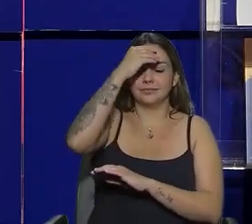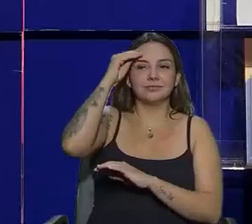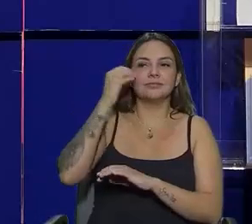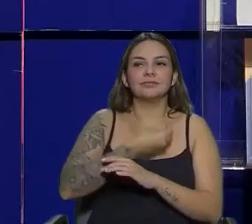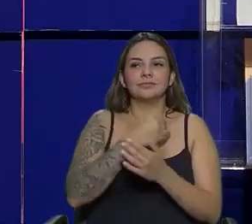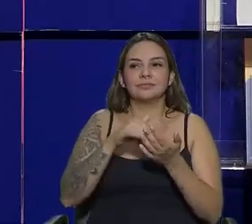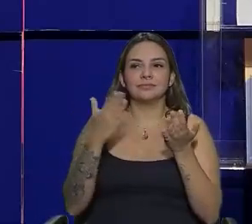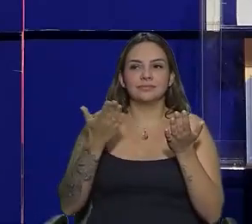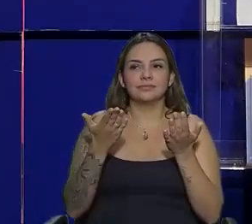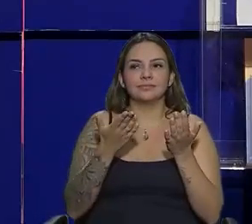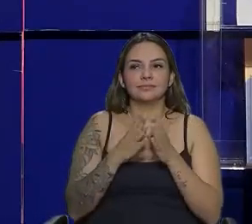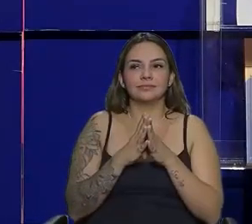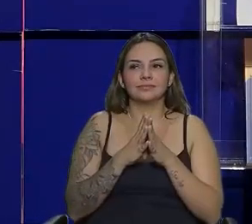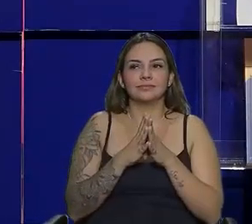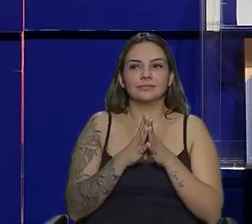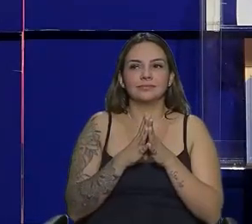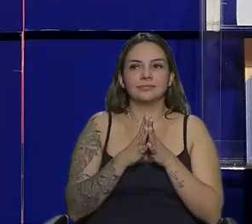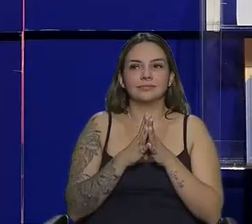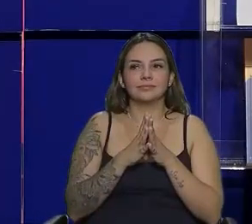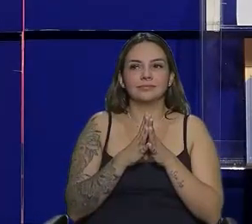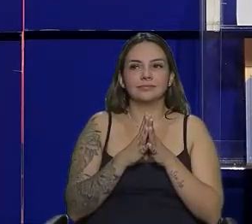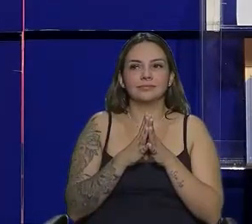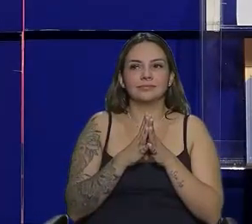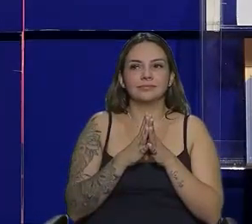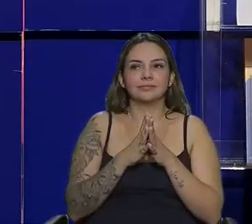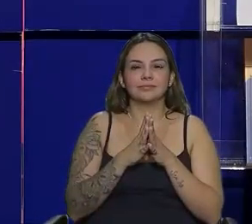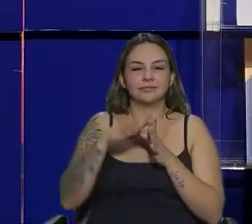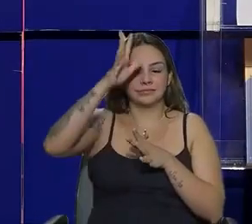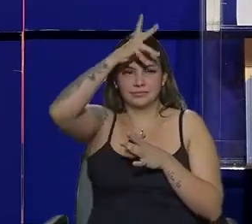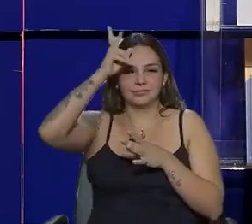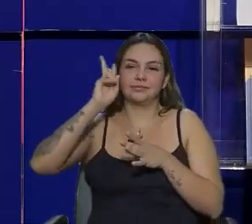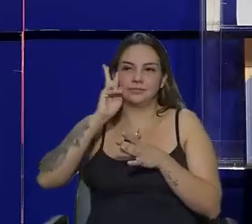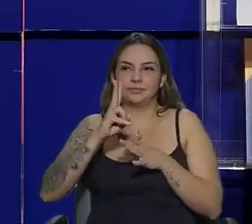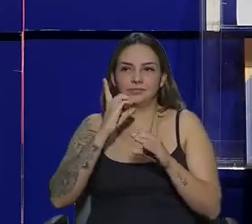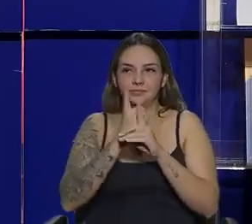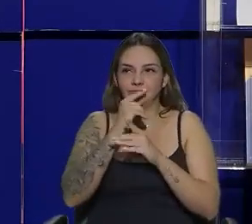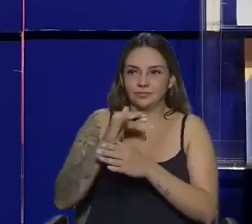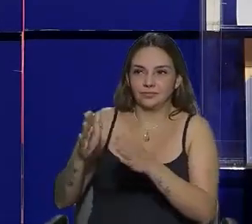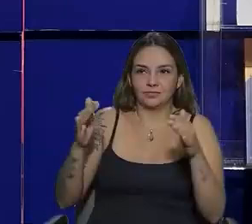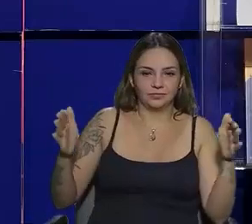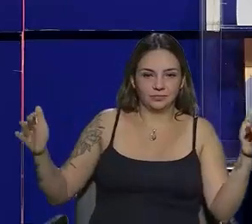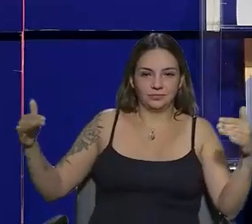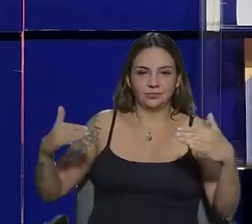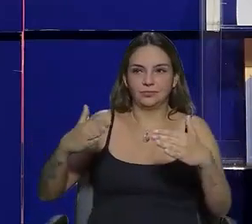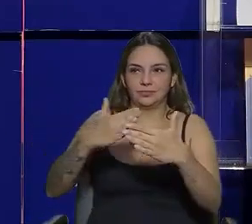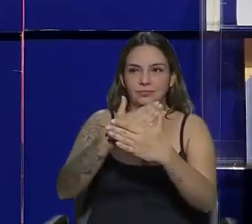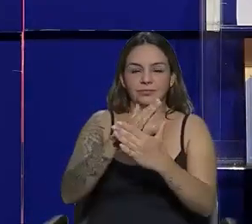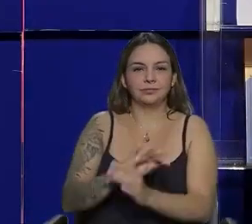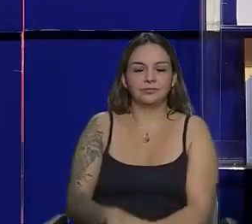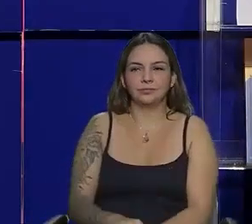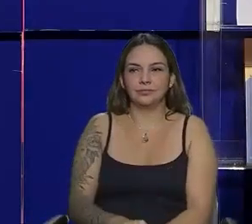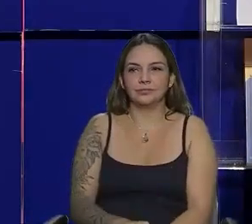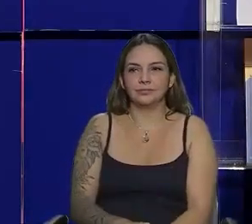inesquecível viva até hoje. Todo mundo que foi para ali, para a Amazônia, já viu né? o Encontro das Águas, consegue acessar essa imagem,